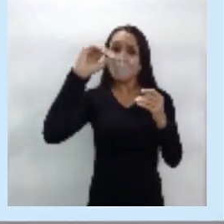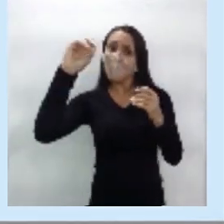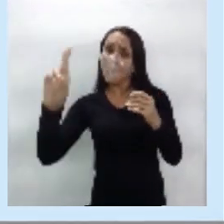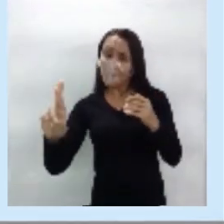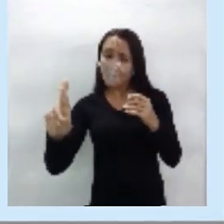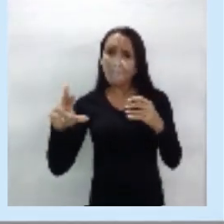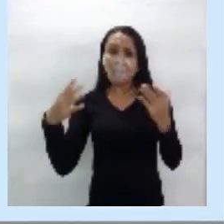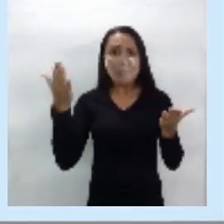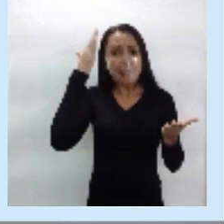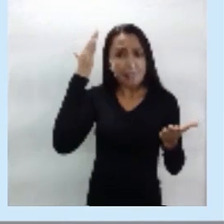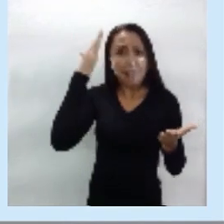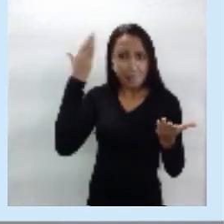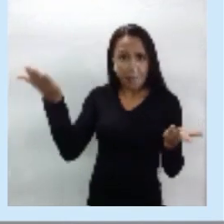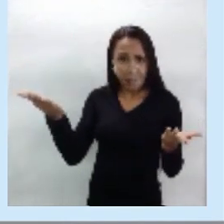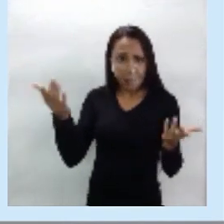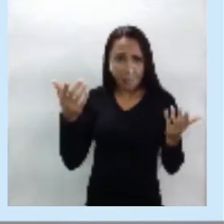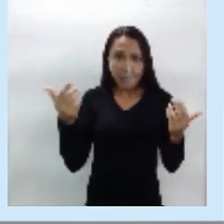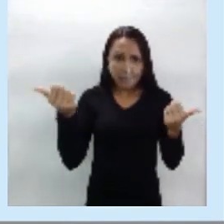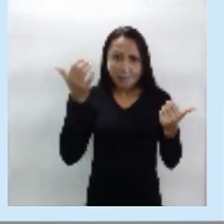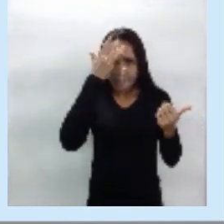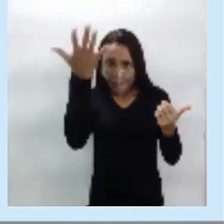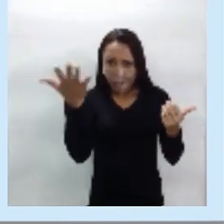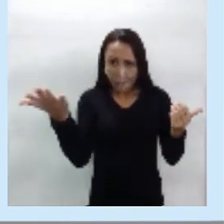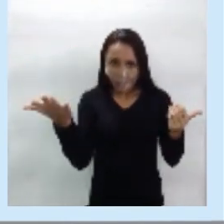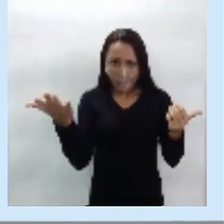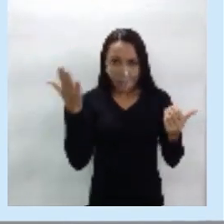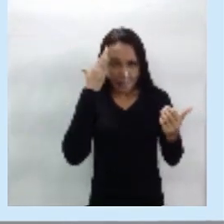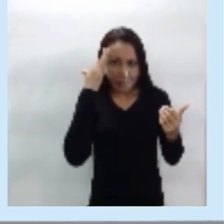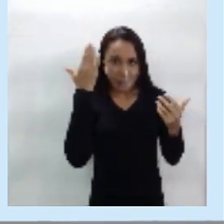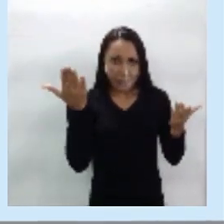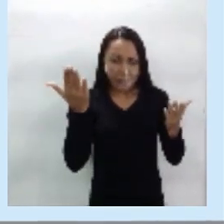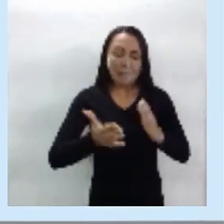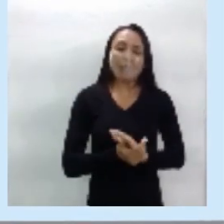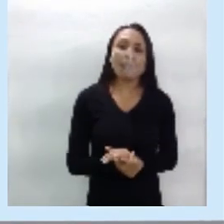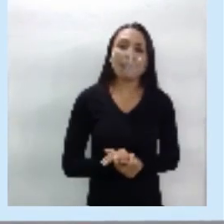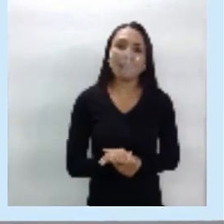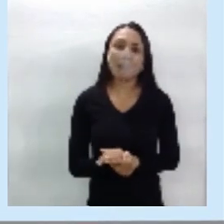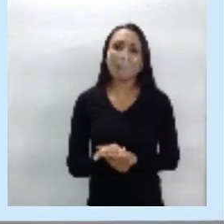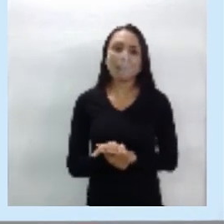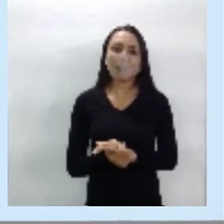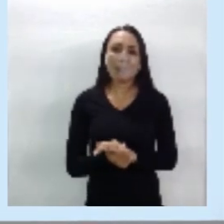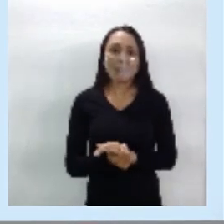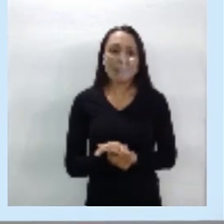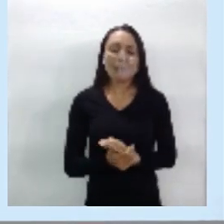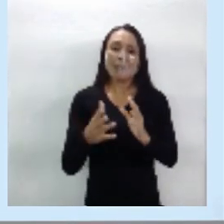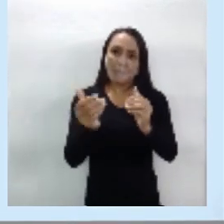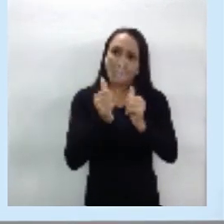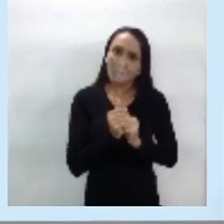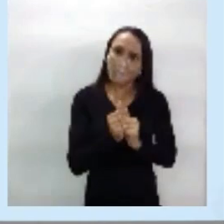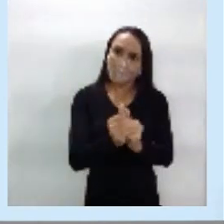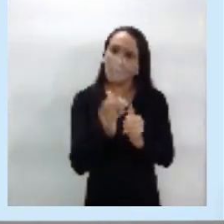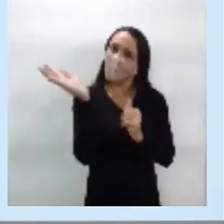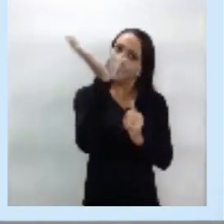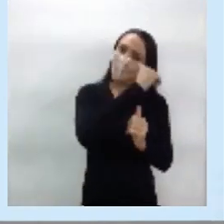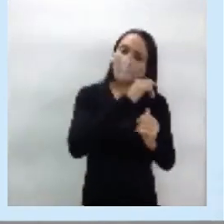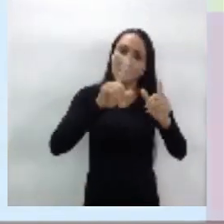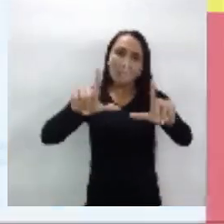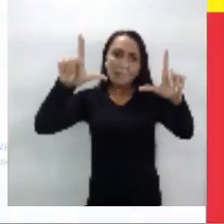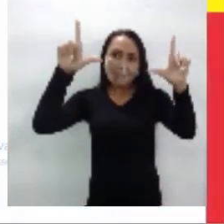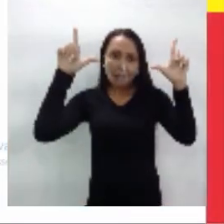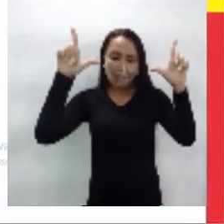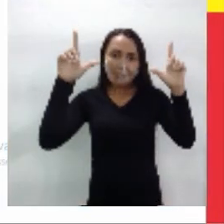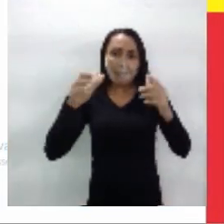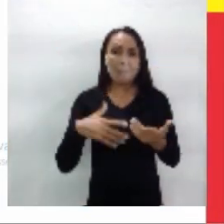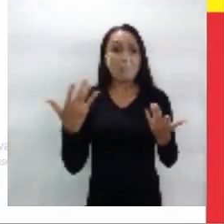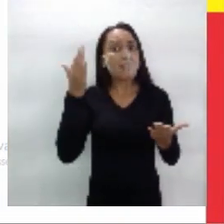e Oriente. Tá compreendendo? Tá legal? Tá fácil? Então a gente parte para o próximo. Acompanhe comigo na tela para